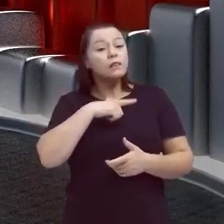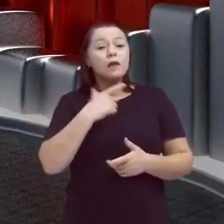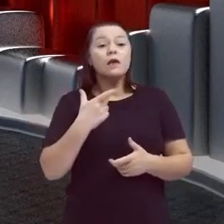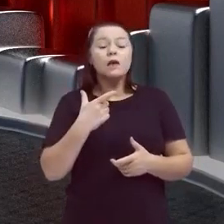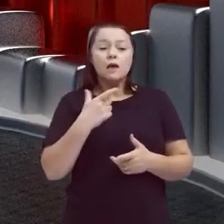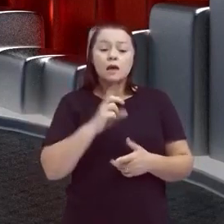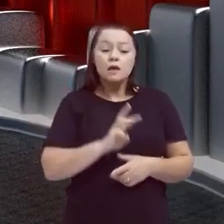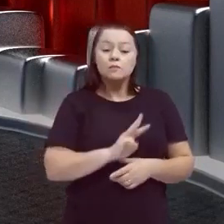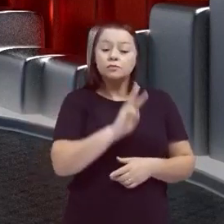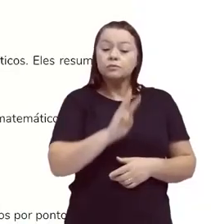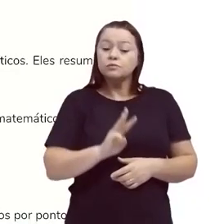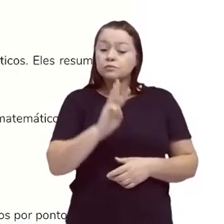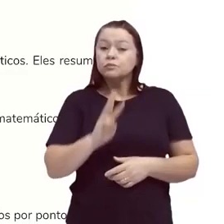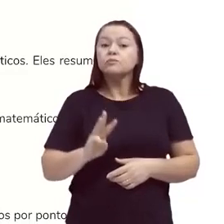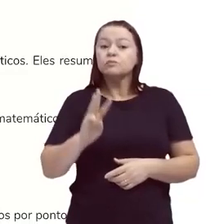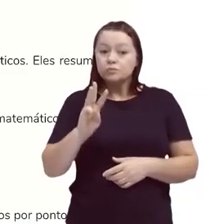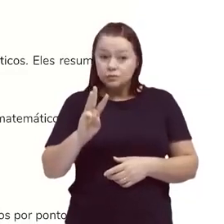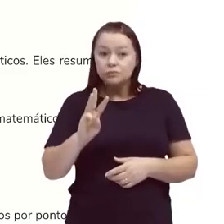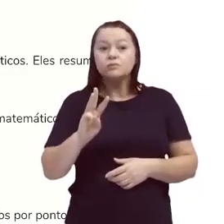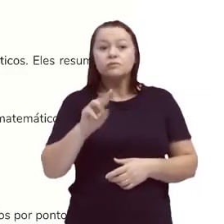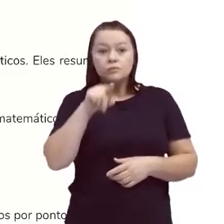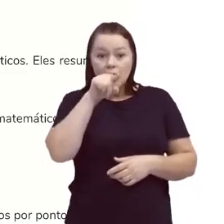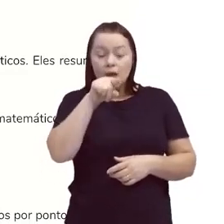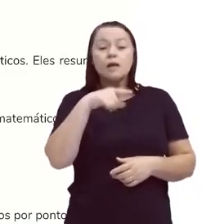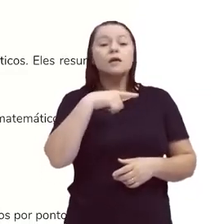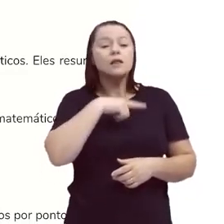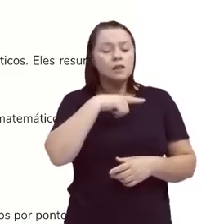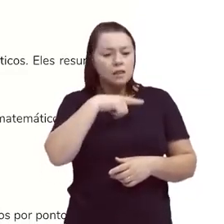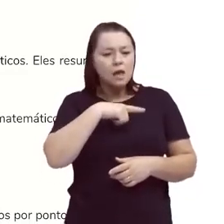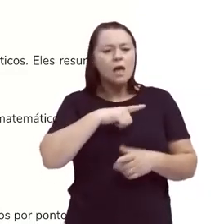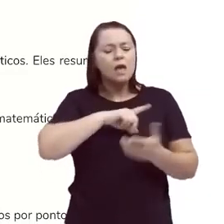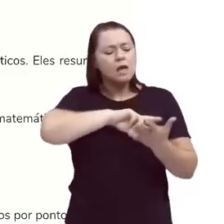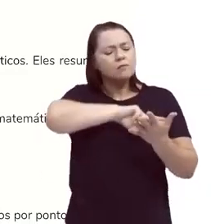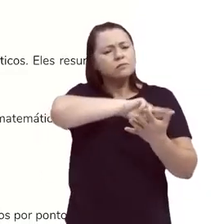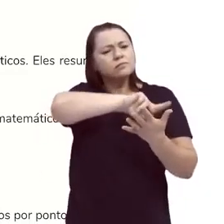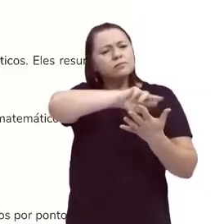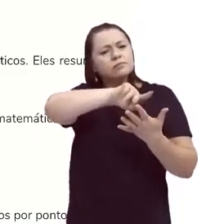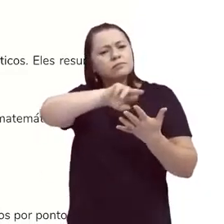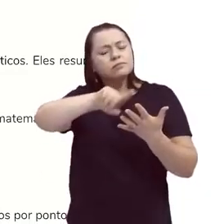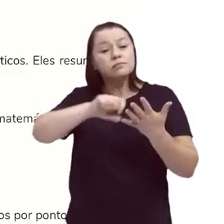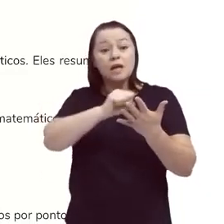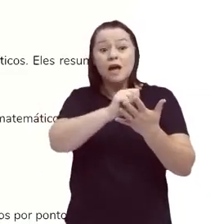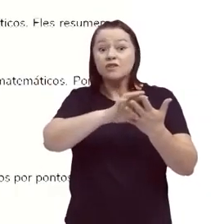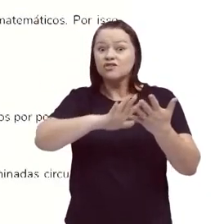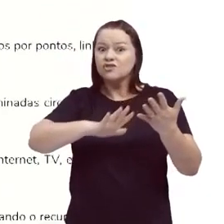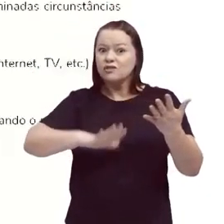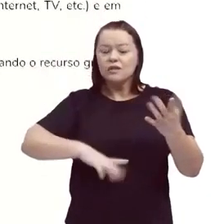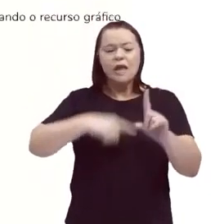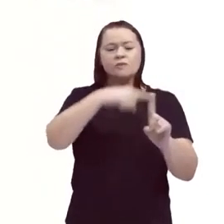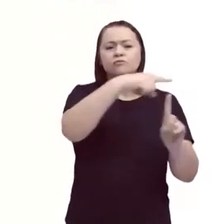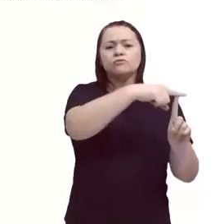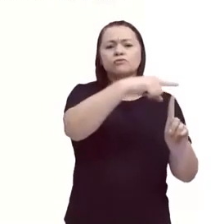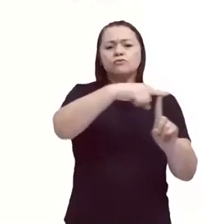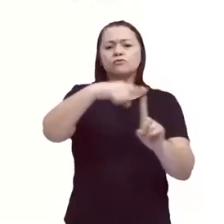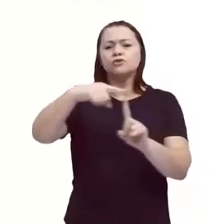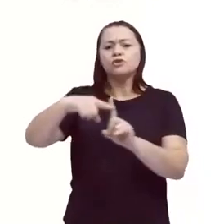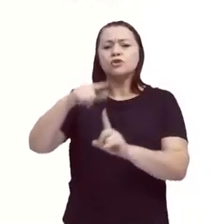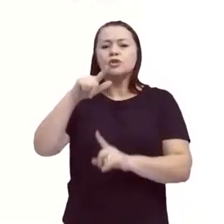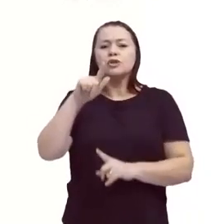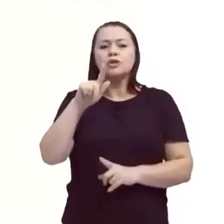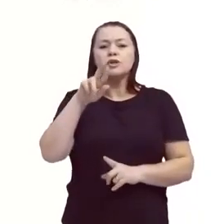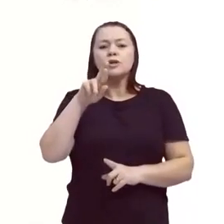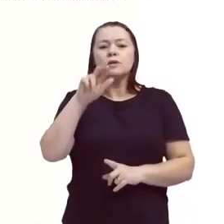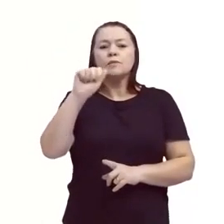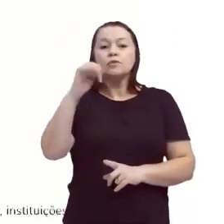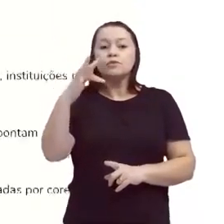tá certo? De olho na tela. Aqui no site nós temos o quê? Tipos de gráfico. Bom, e aqui você vai fazer o